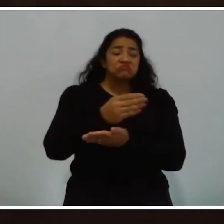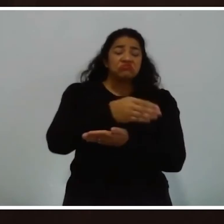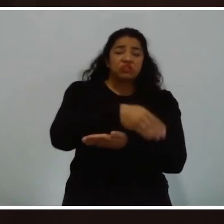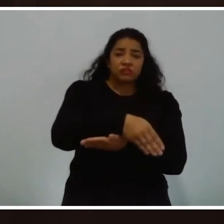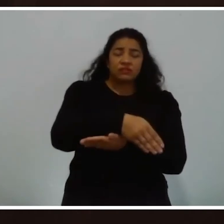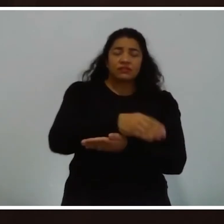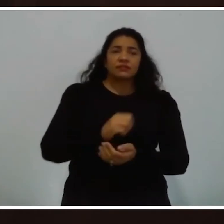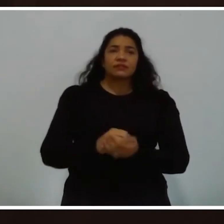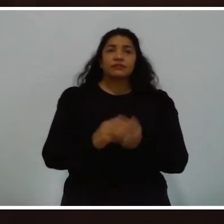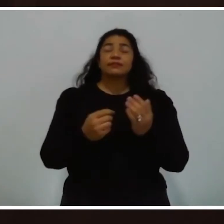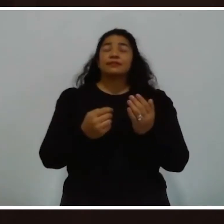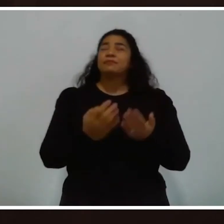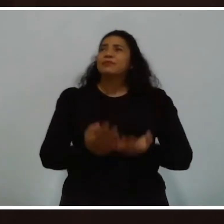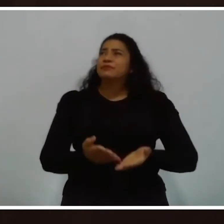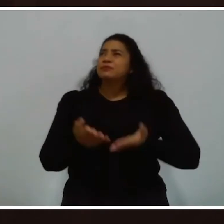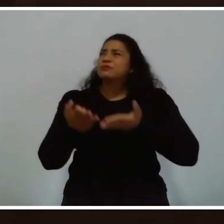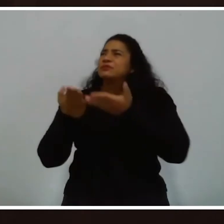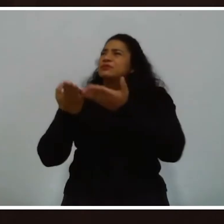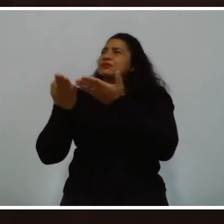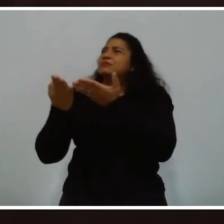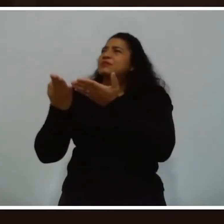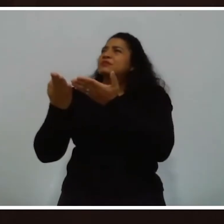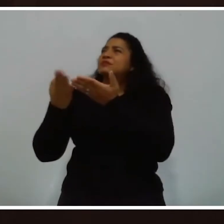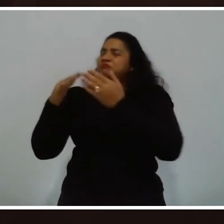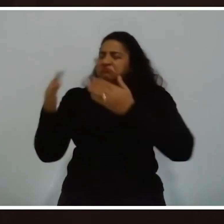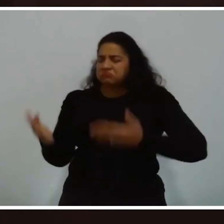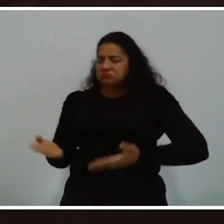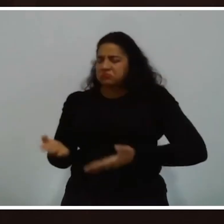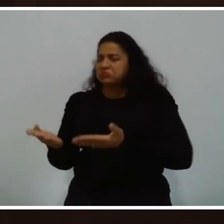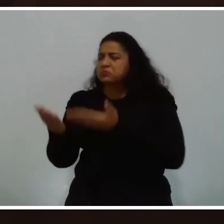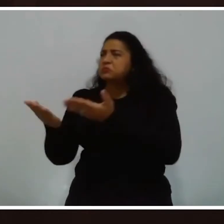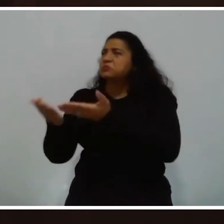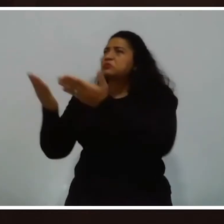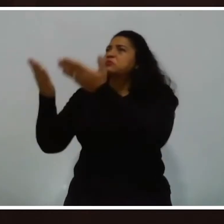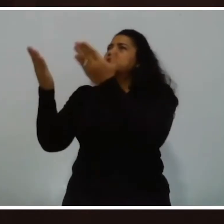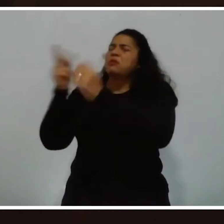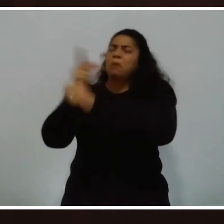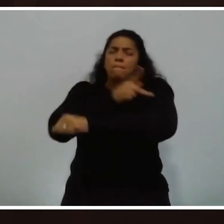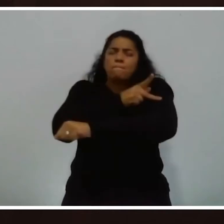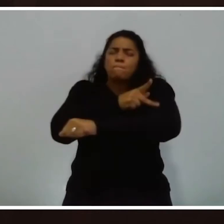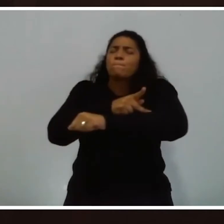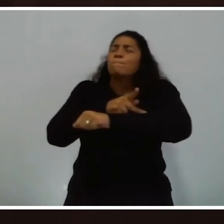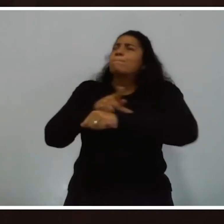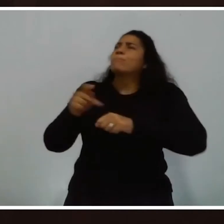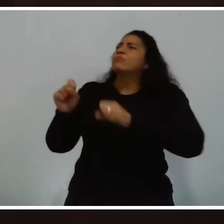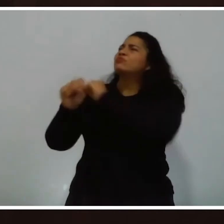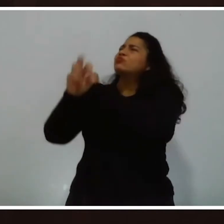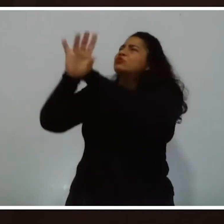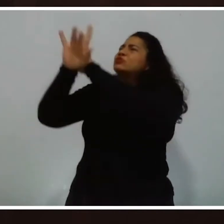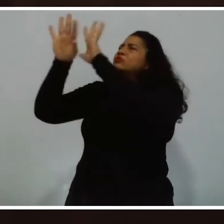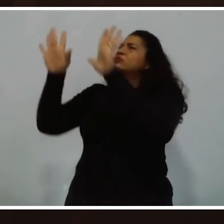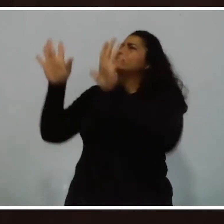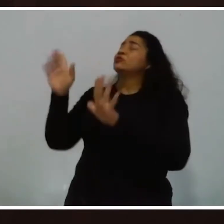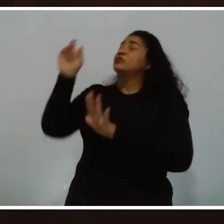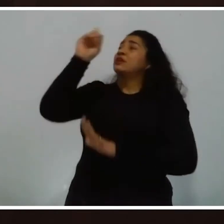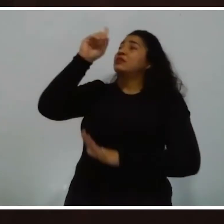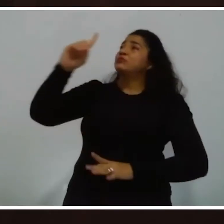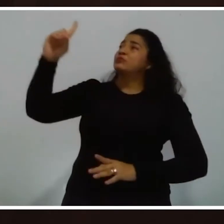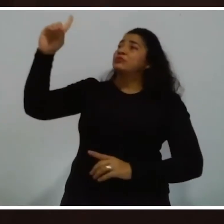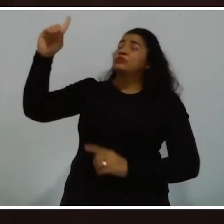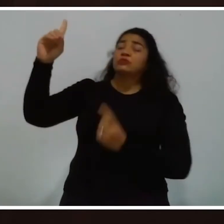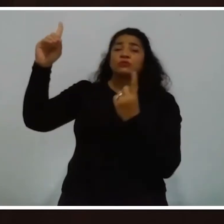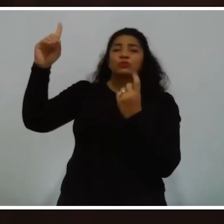exultação imaculados diante da sua glória, ao único Deus, nosso